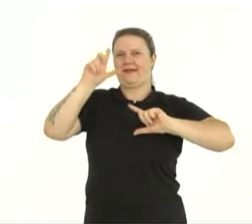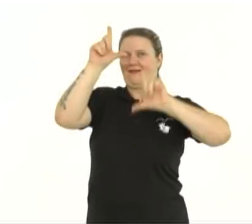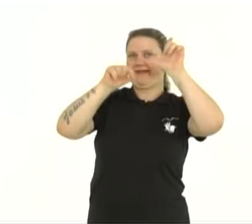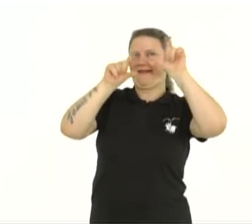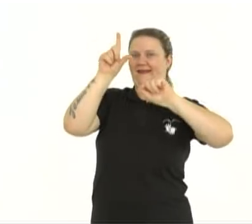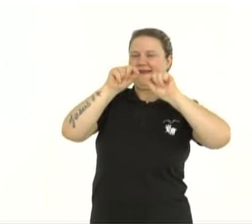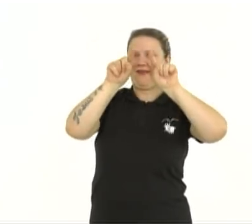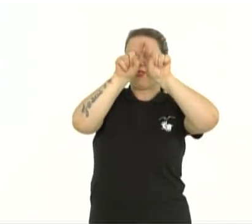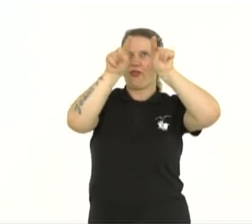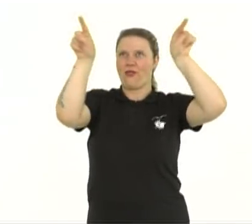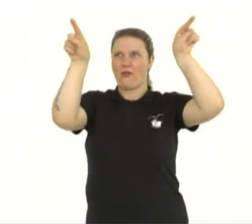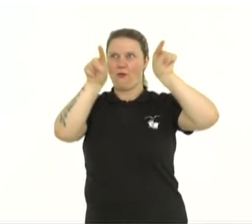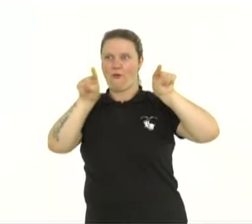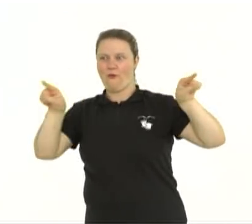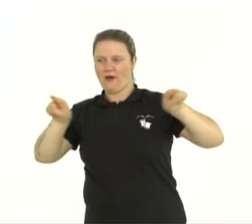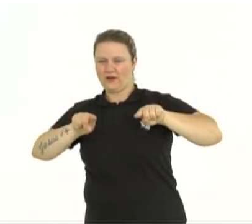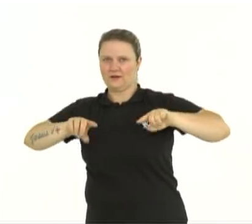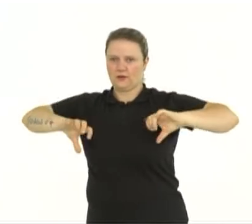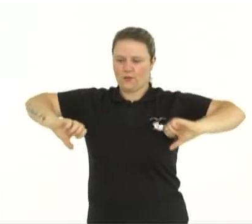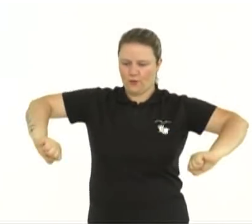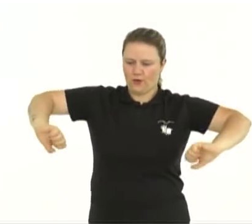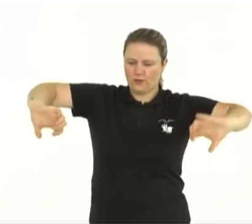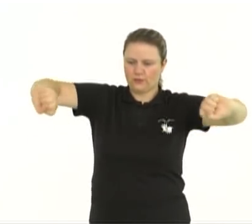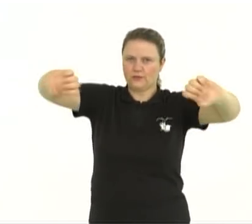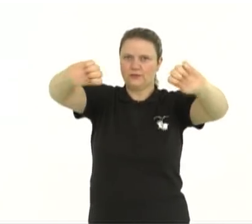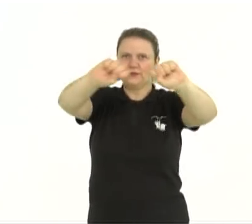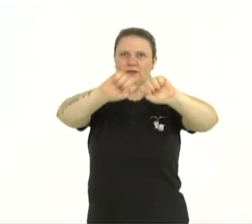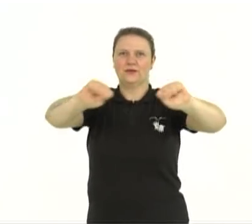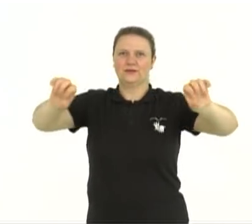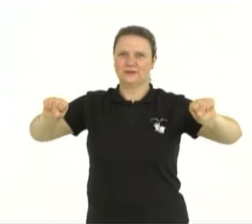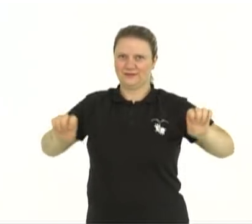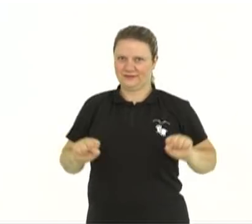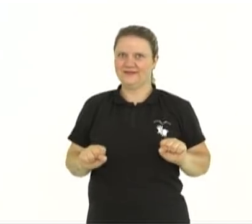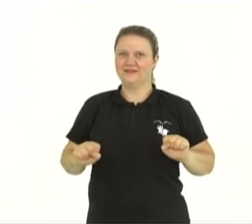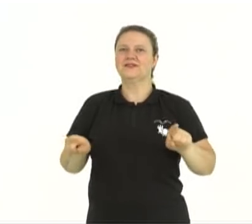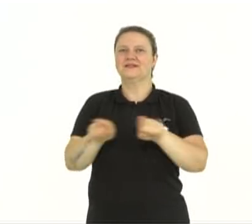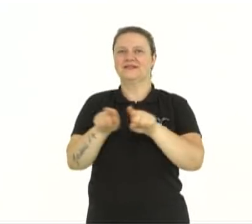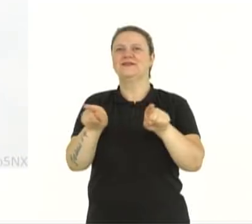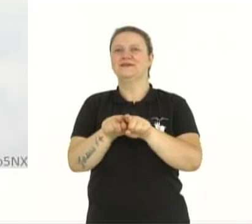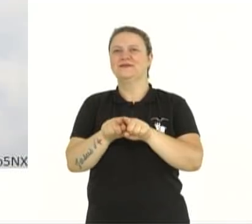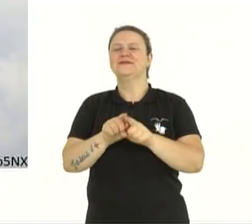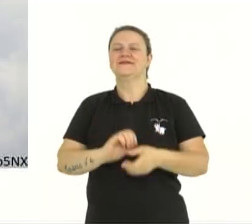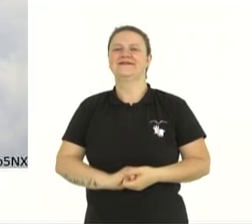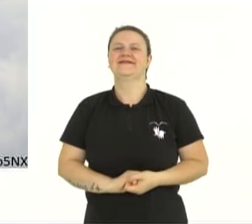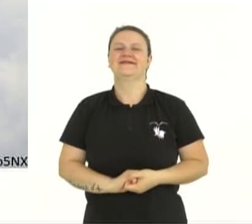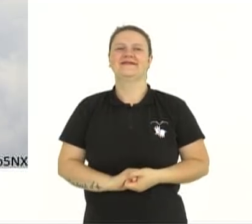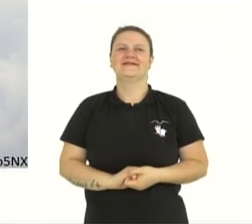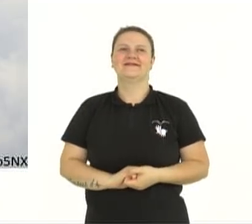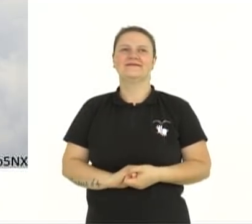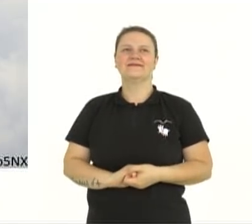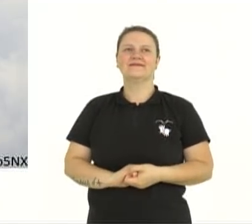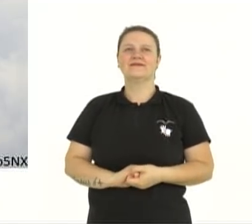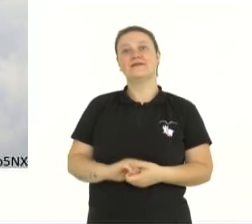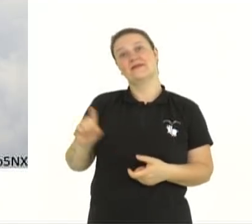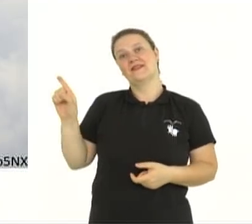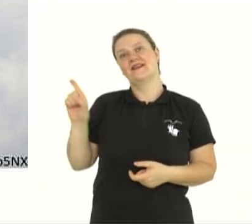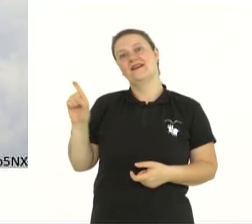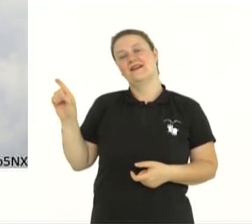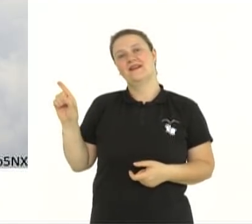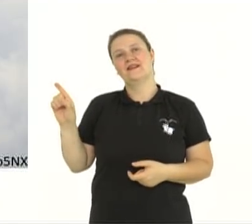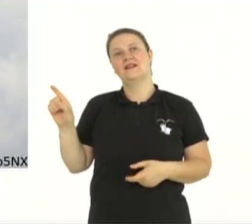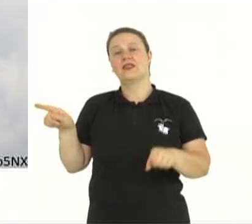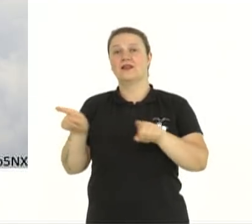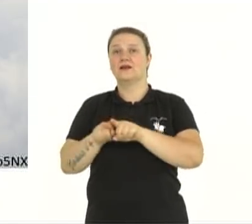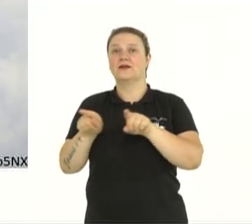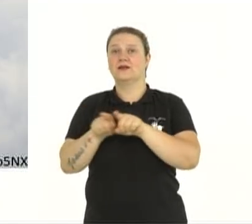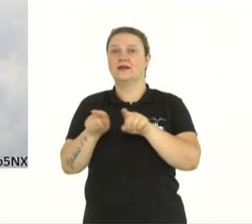aqui é antes deles abrirem o paraquedas, eles estão formando essas figuras no ar. E ali ele é aberto e